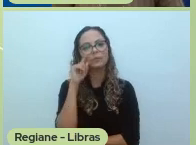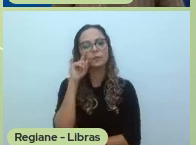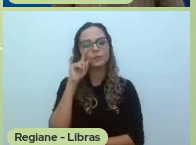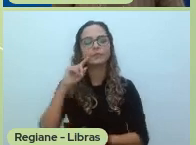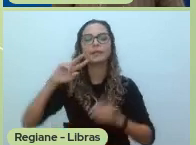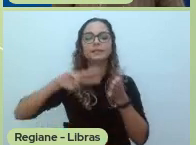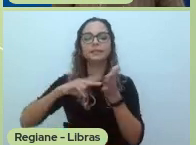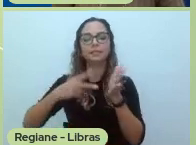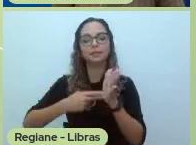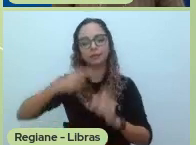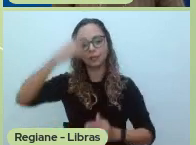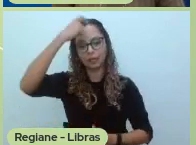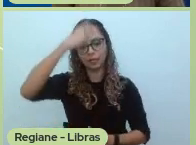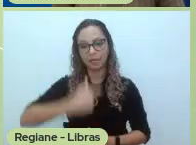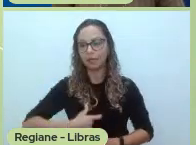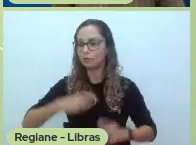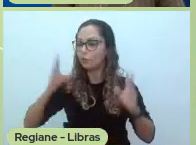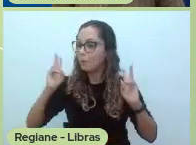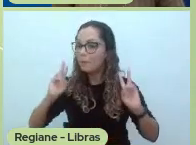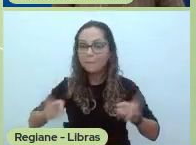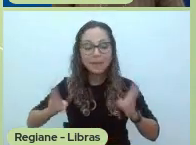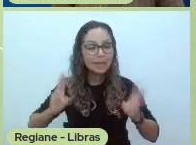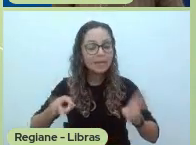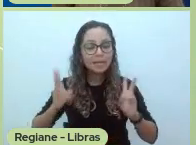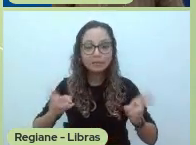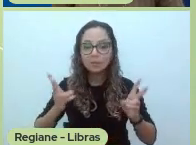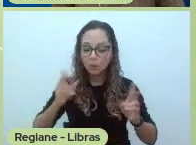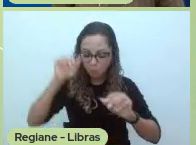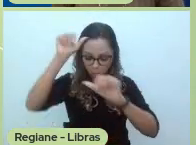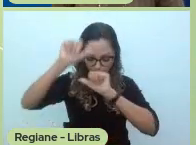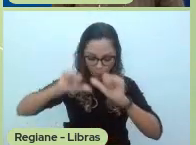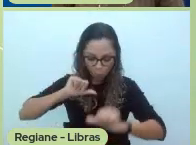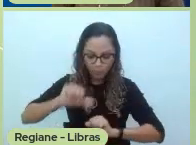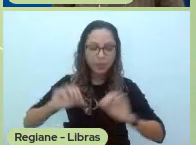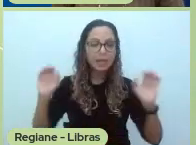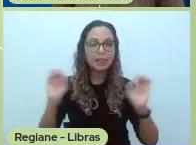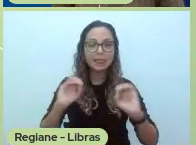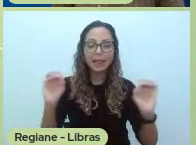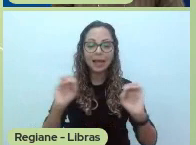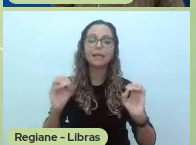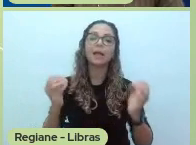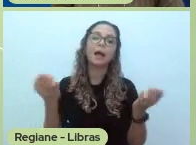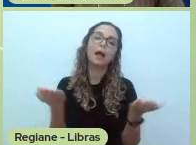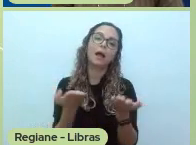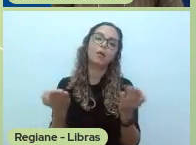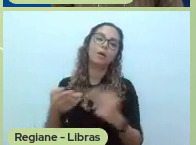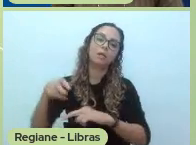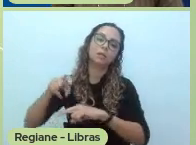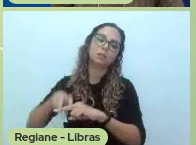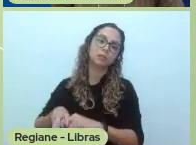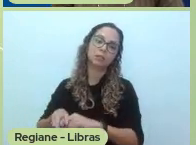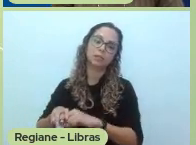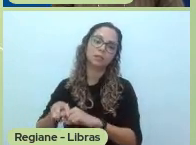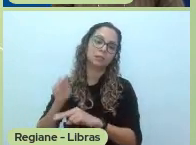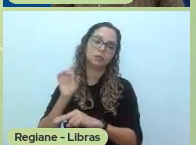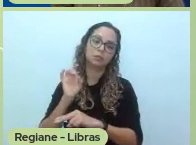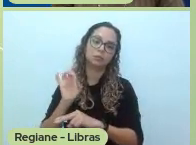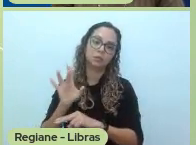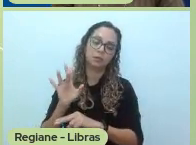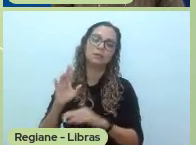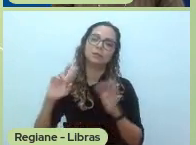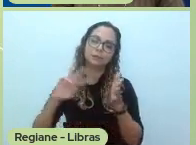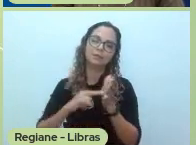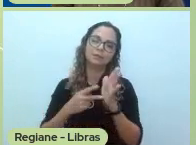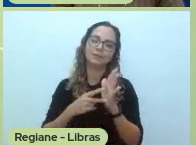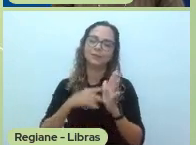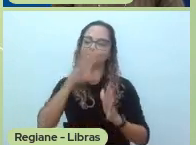sentada. Então, eu acho que é uma das coisas que traduz a visão capacitista. E uma das coisas que